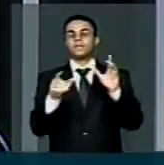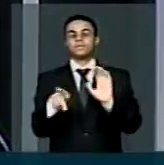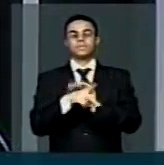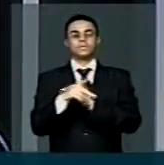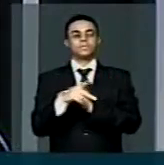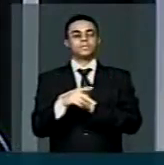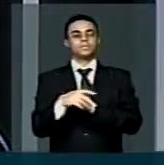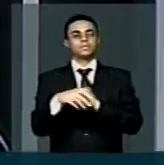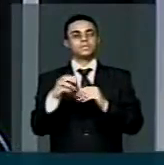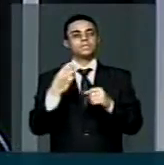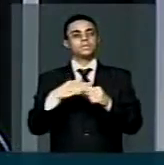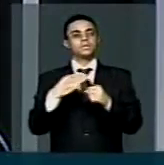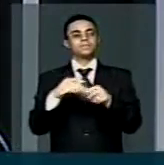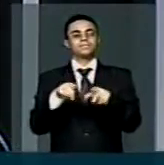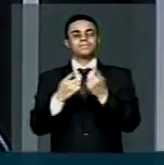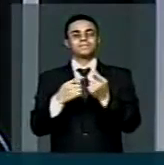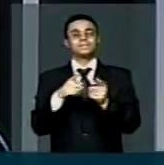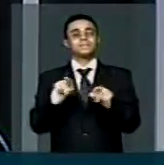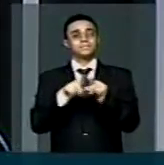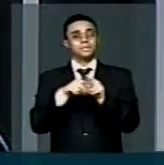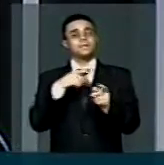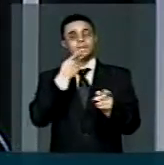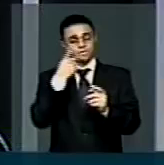o cumprimento do seu decreto número